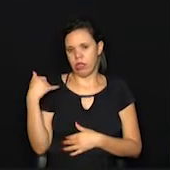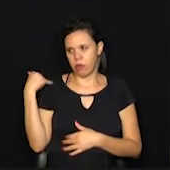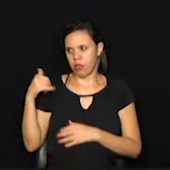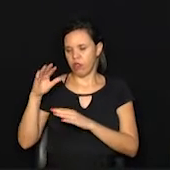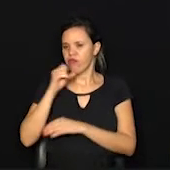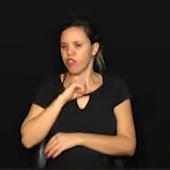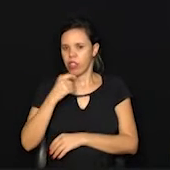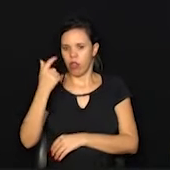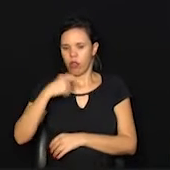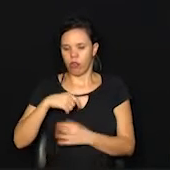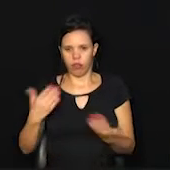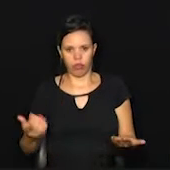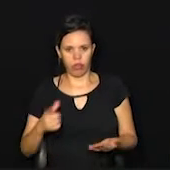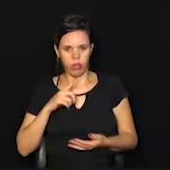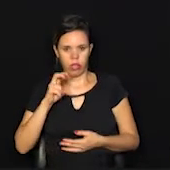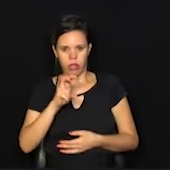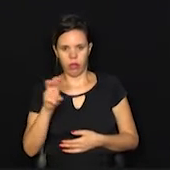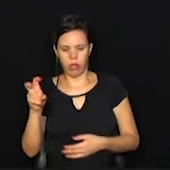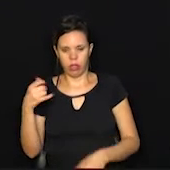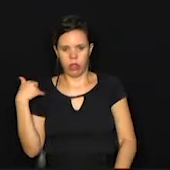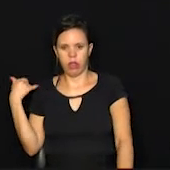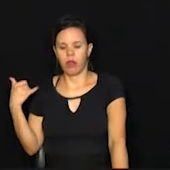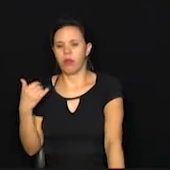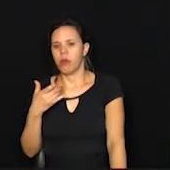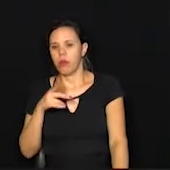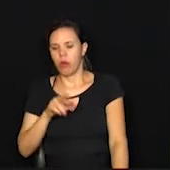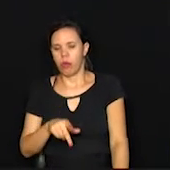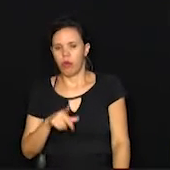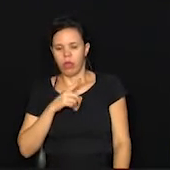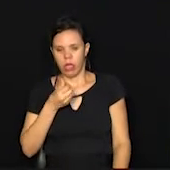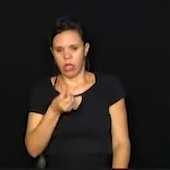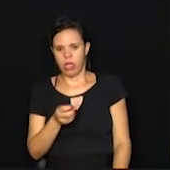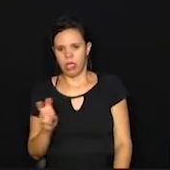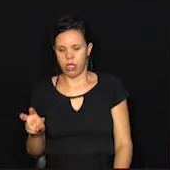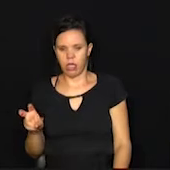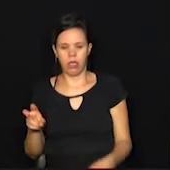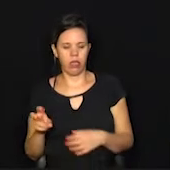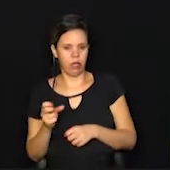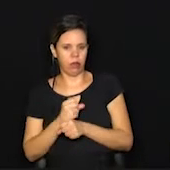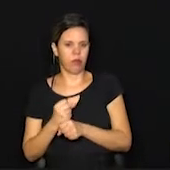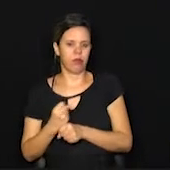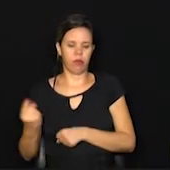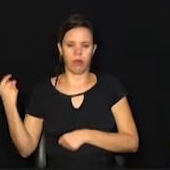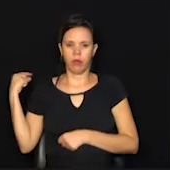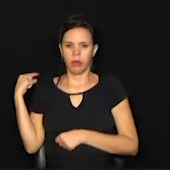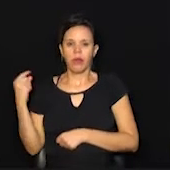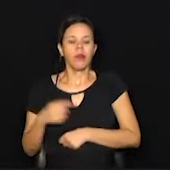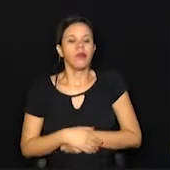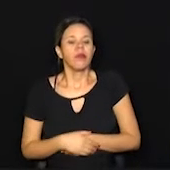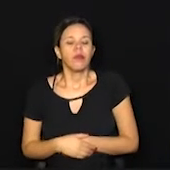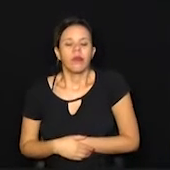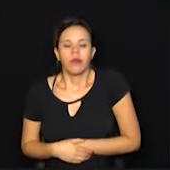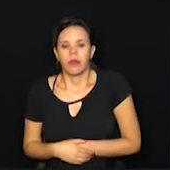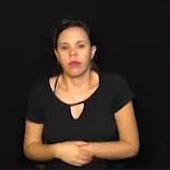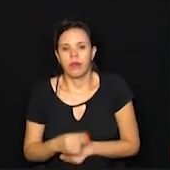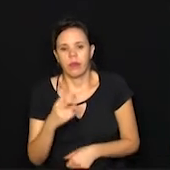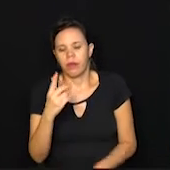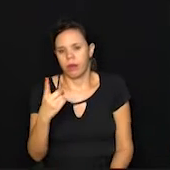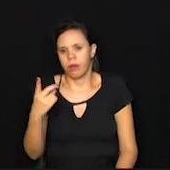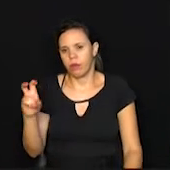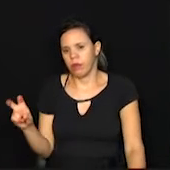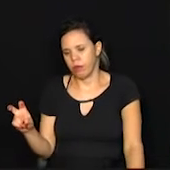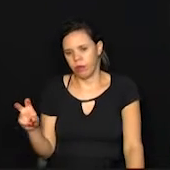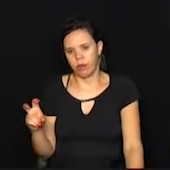eu tenho hoje vou fazer 55 mesmo até 65 depoimento foi alguns anos atrás é certo em 2015